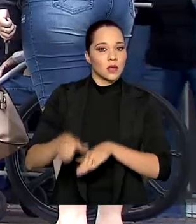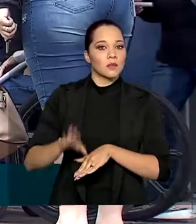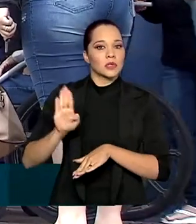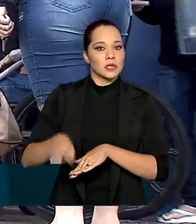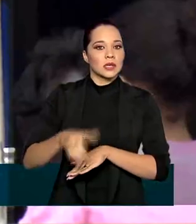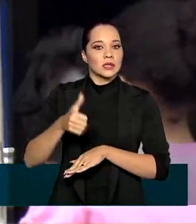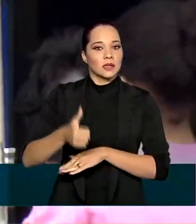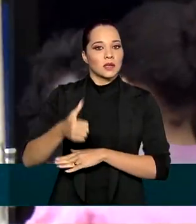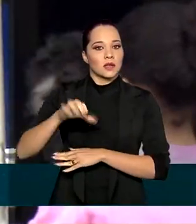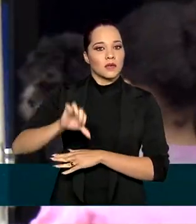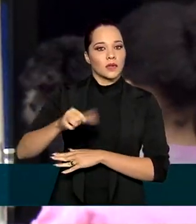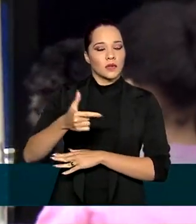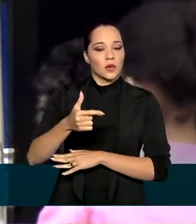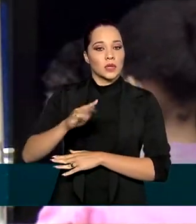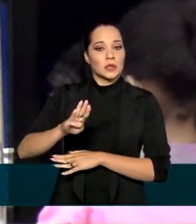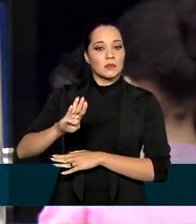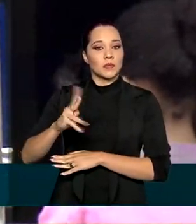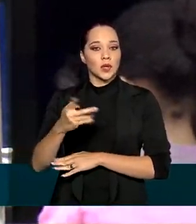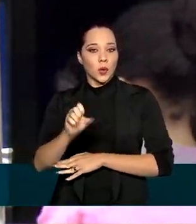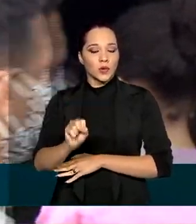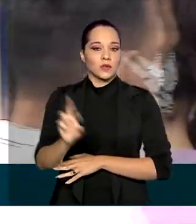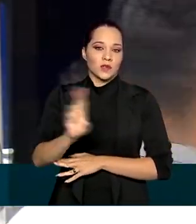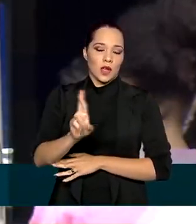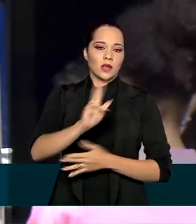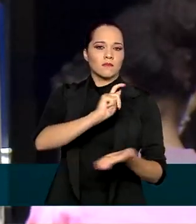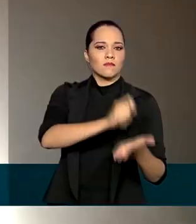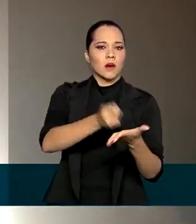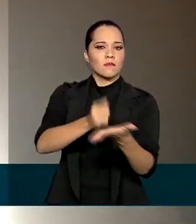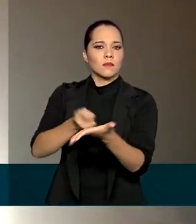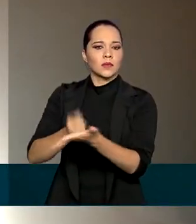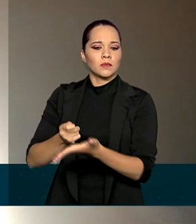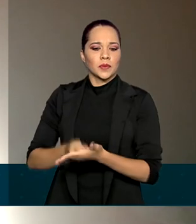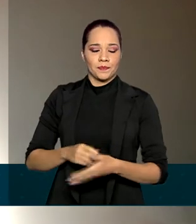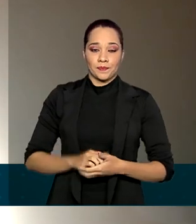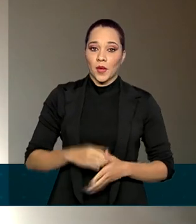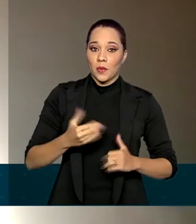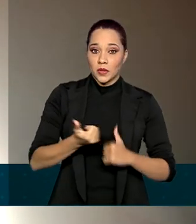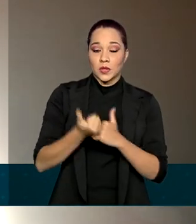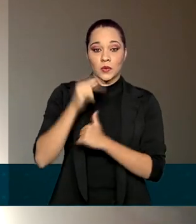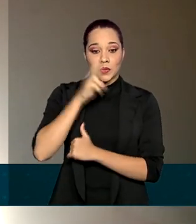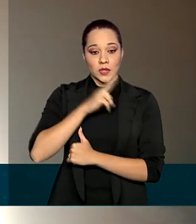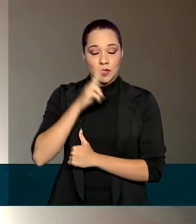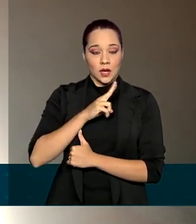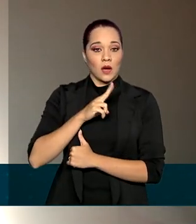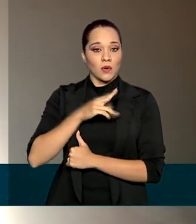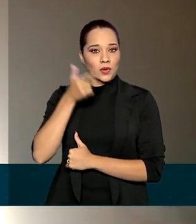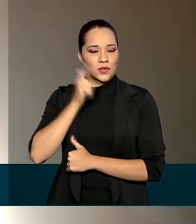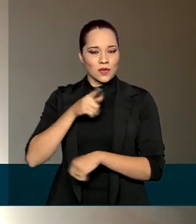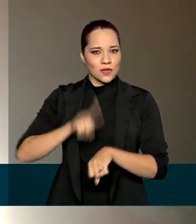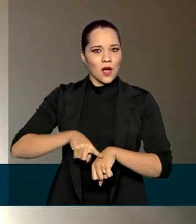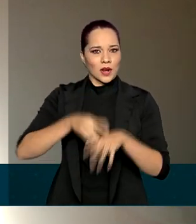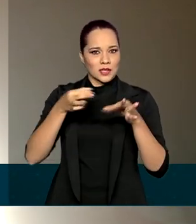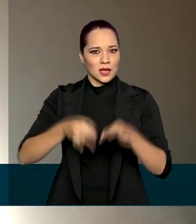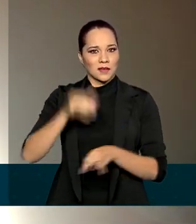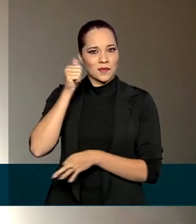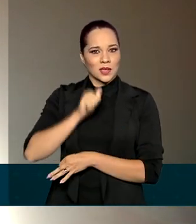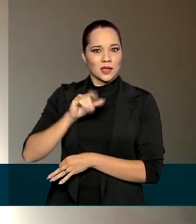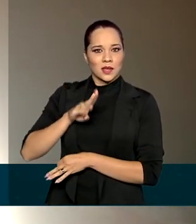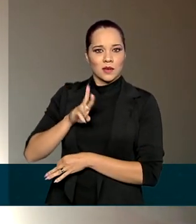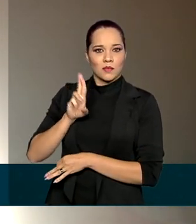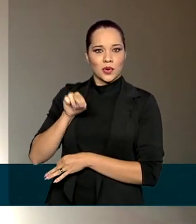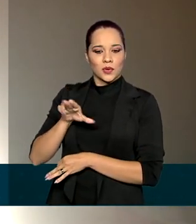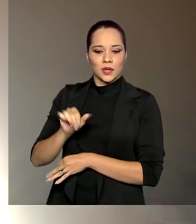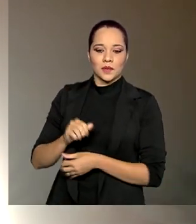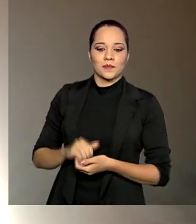R 192 bilhões em pagamentos. O auxílio emergencial chegou em boa hora para Bruna. Foi uma